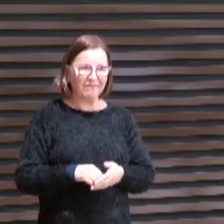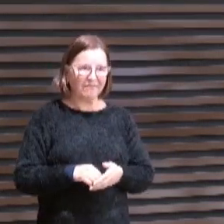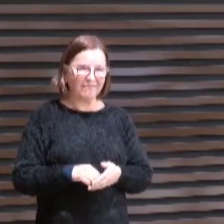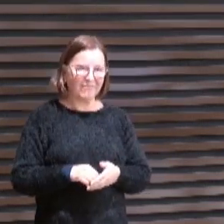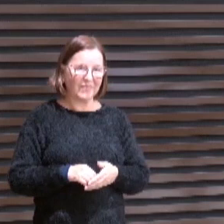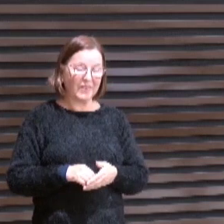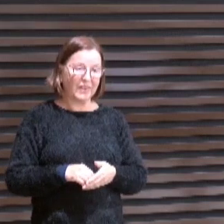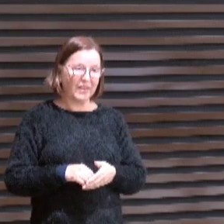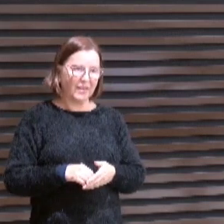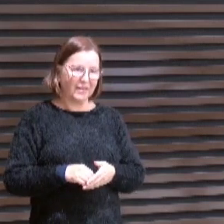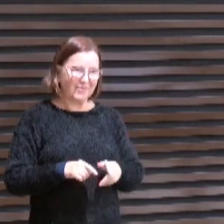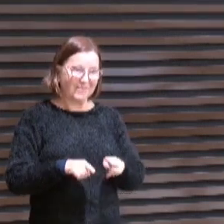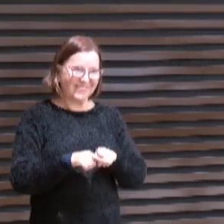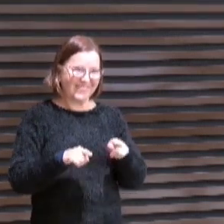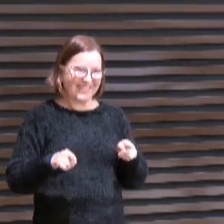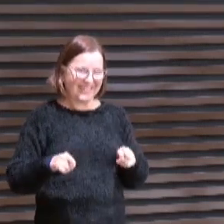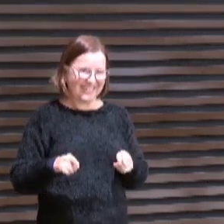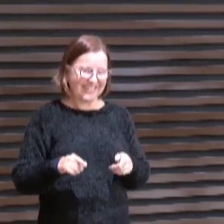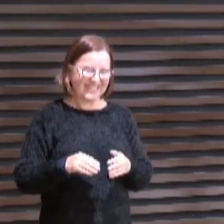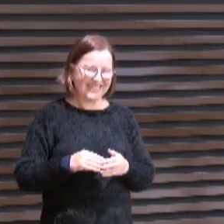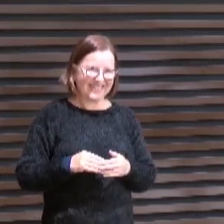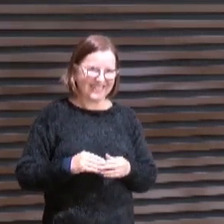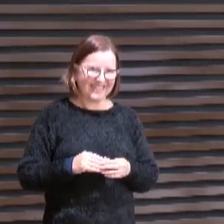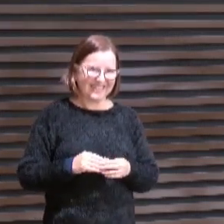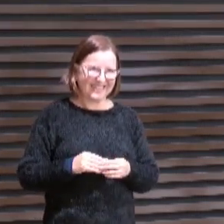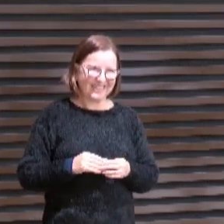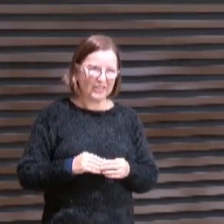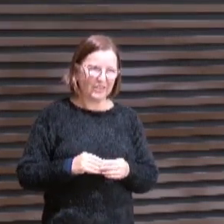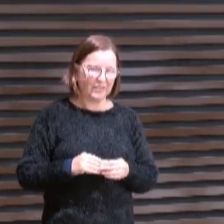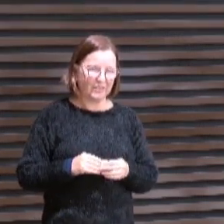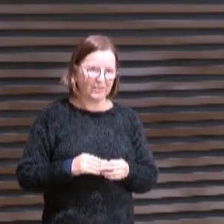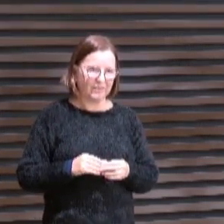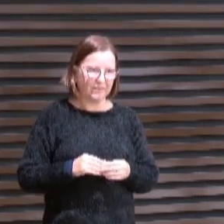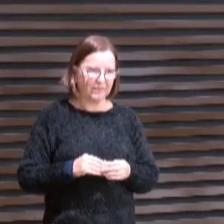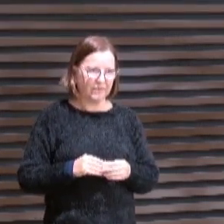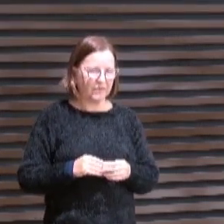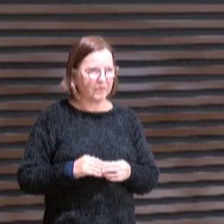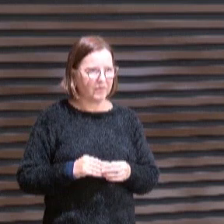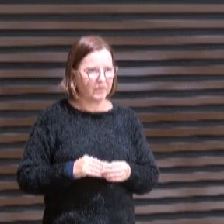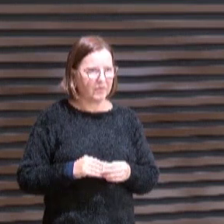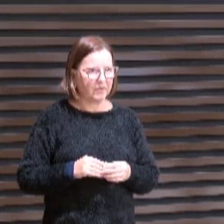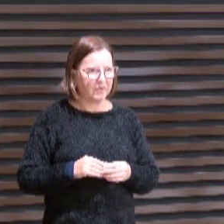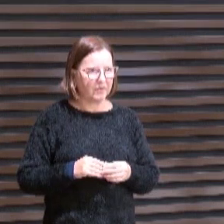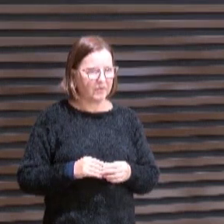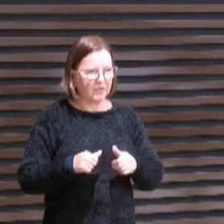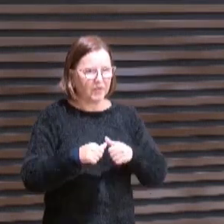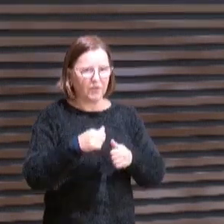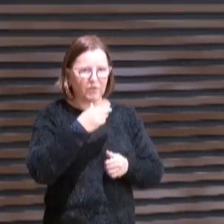aqueles irmãos de um Telêmaco, que viveu no quarto